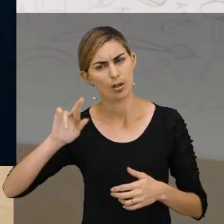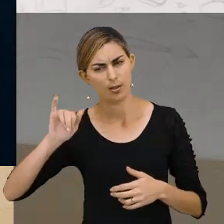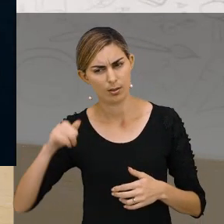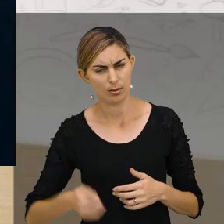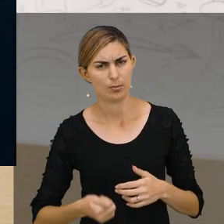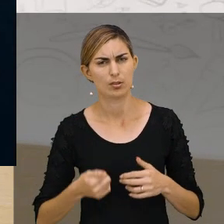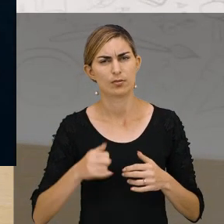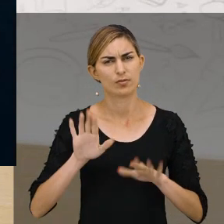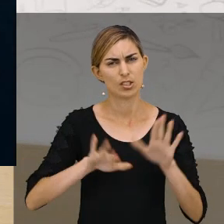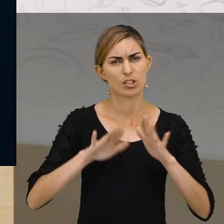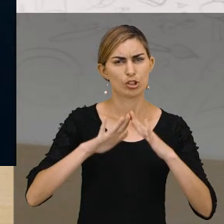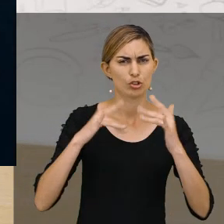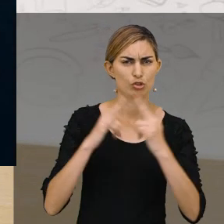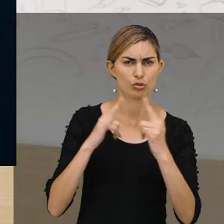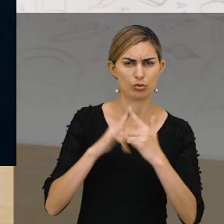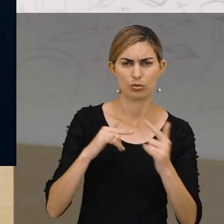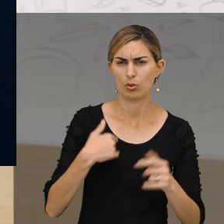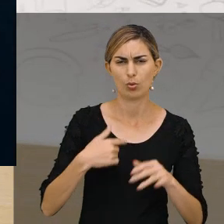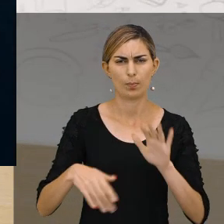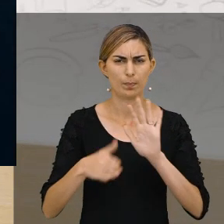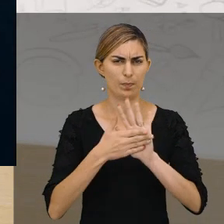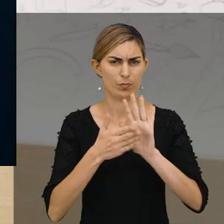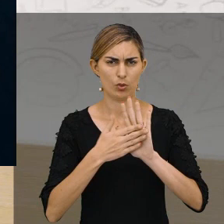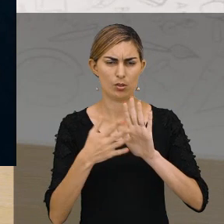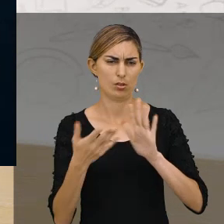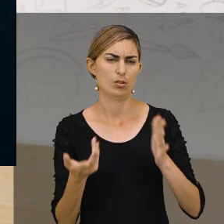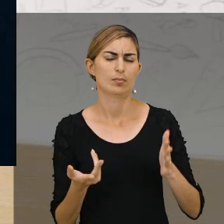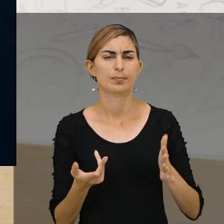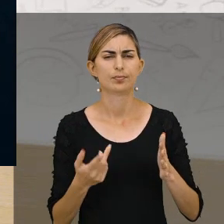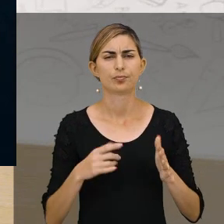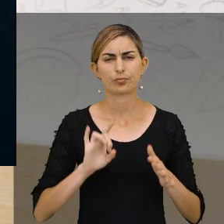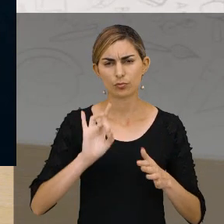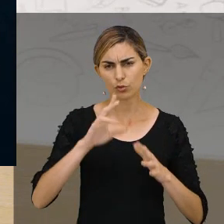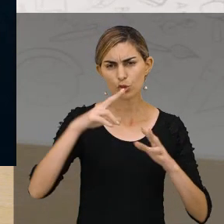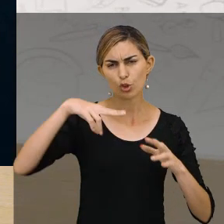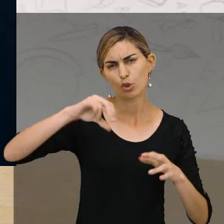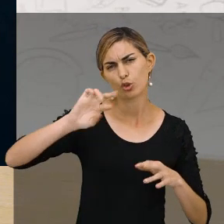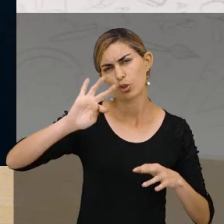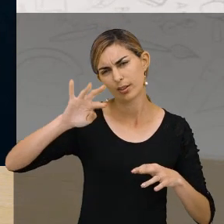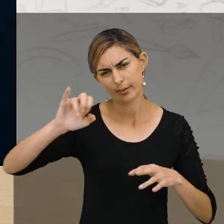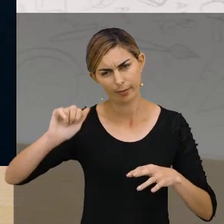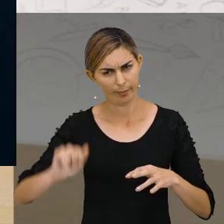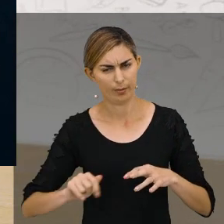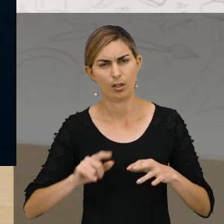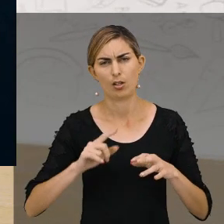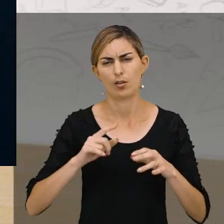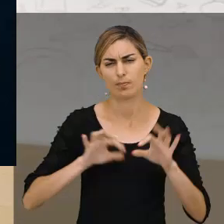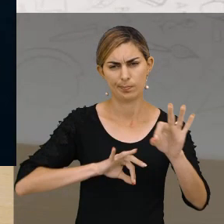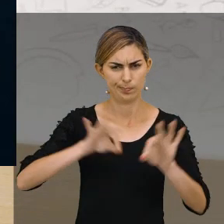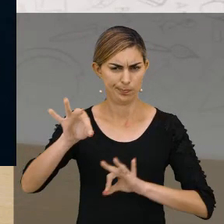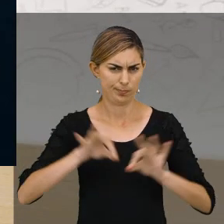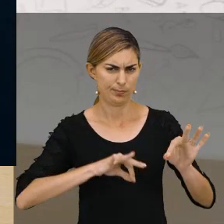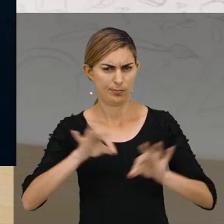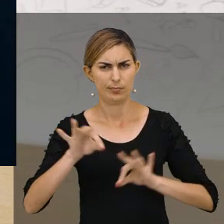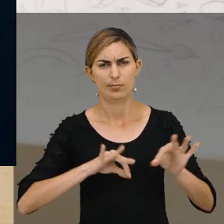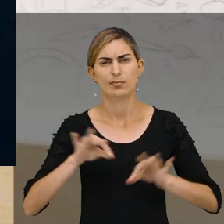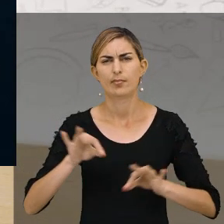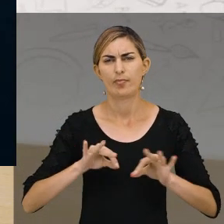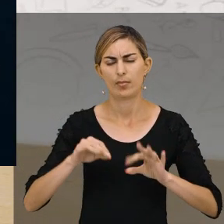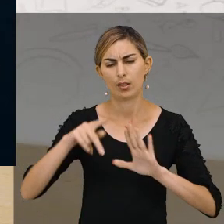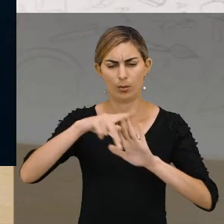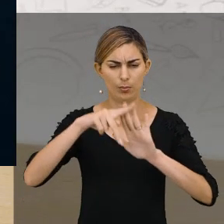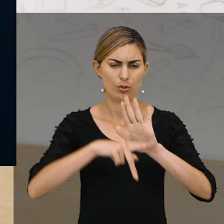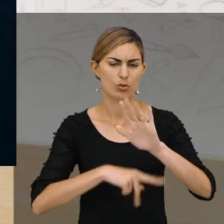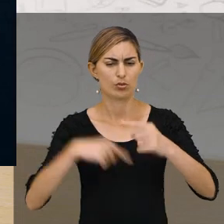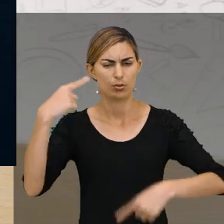organograma ele varia de uma instituição para outra, ele não é padronizado. e norteia, inclusive, a construção